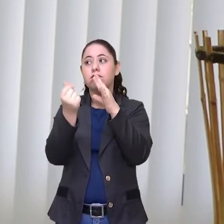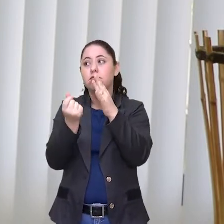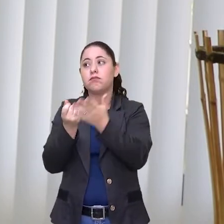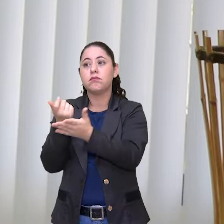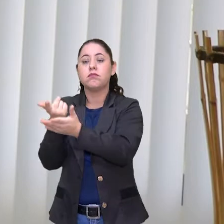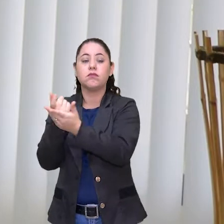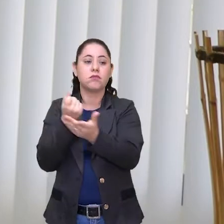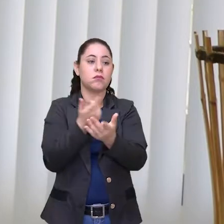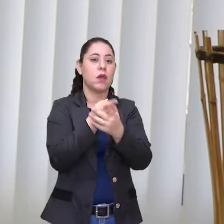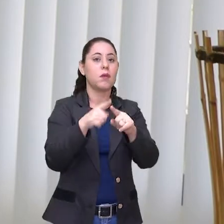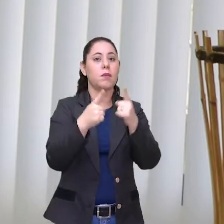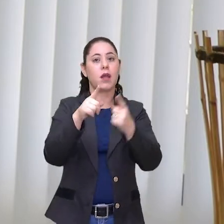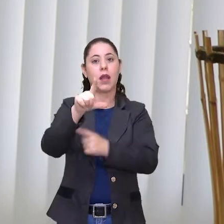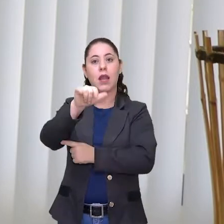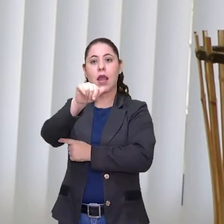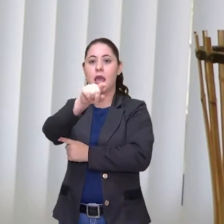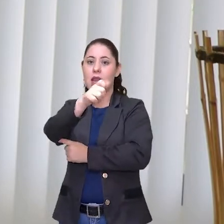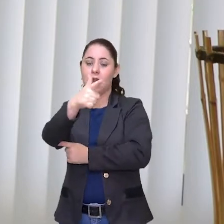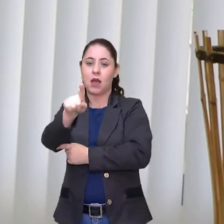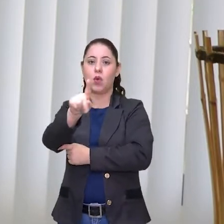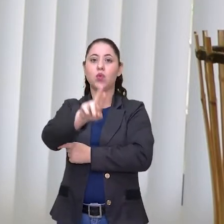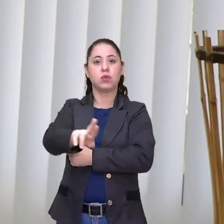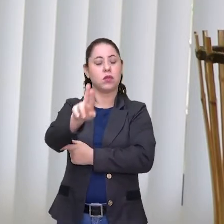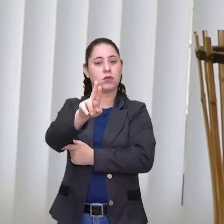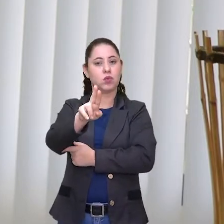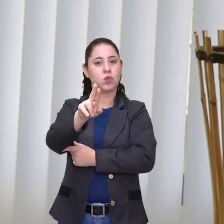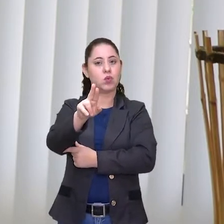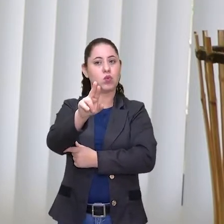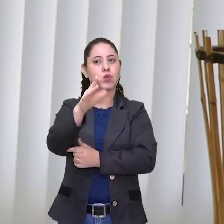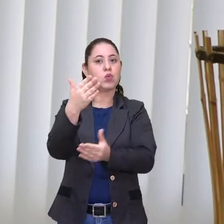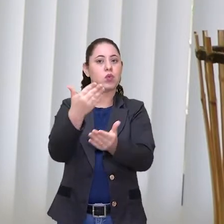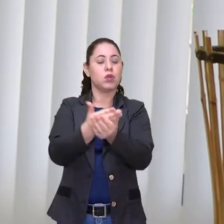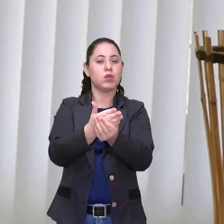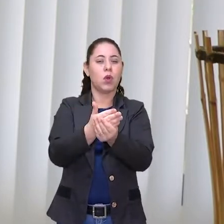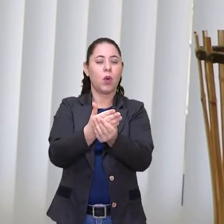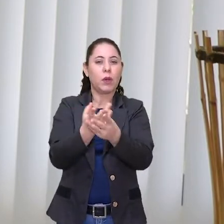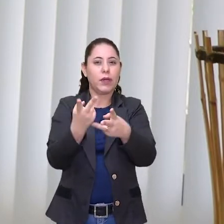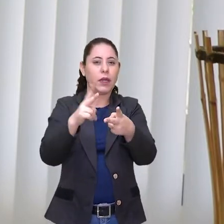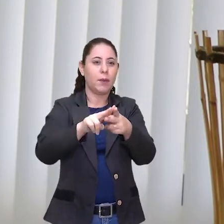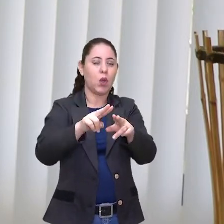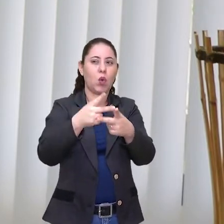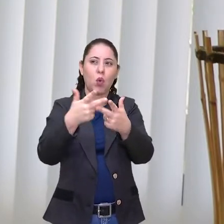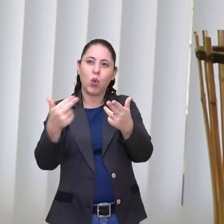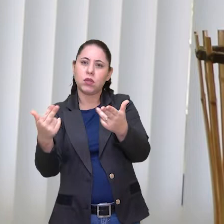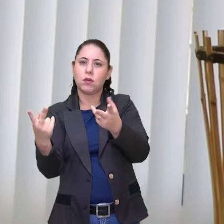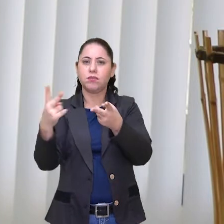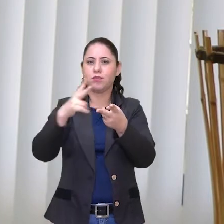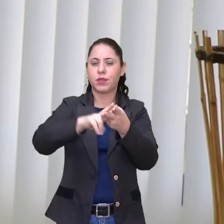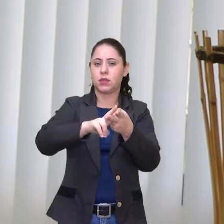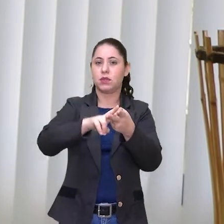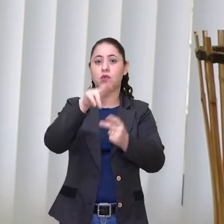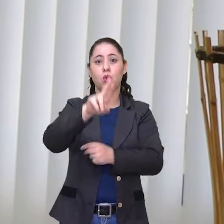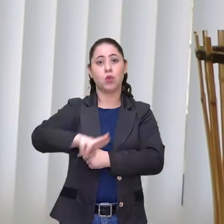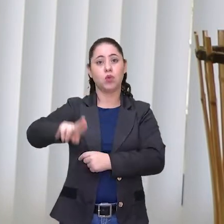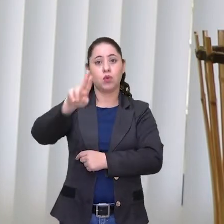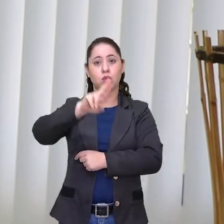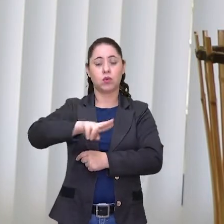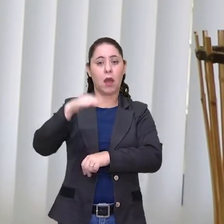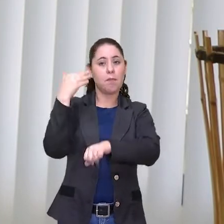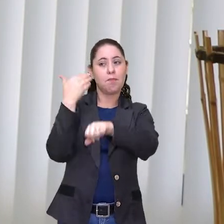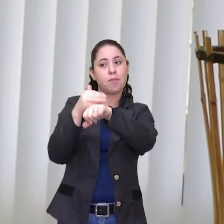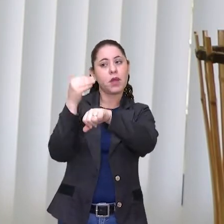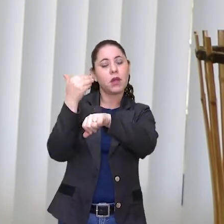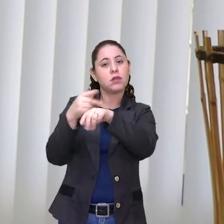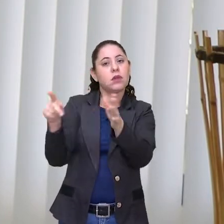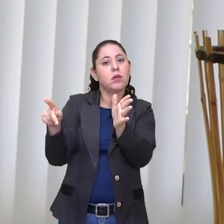Mas também o leilão é muito utilizado nas ações criminais, quanto aos bens apreendidos. São bens utilizados